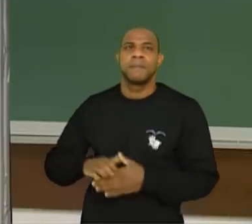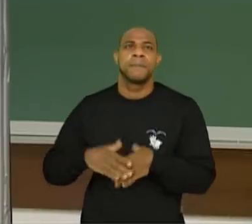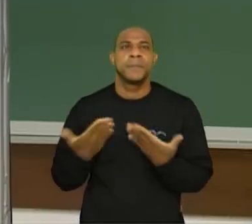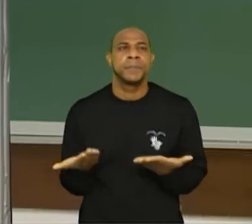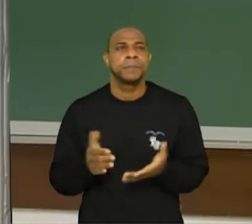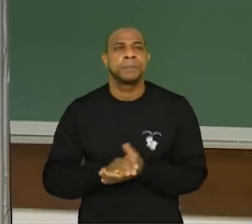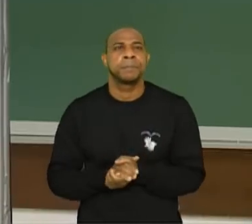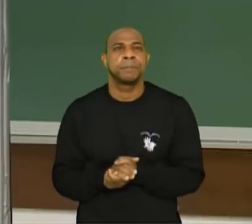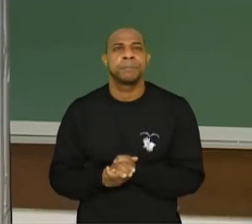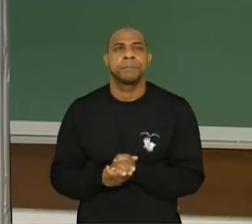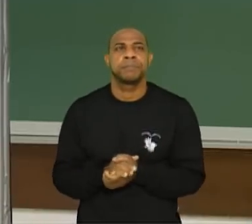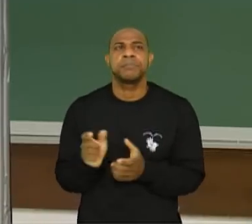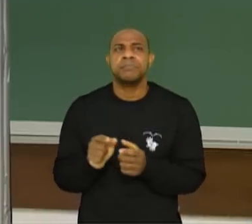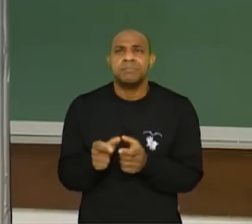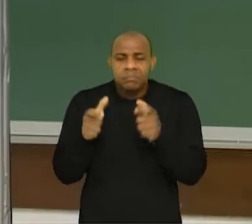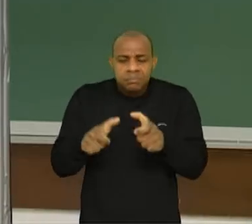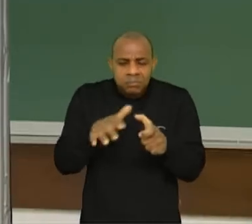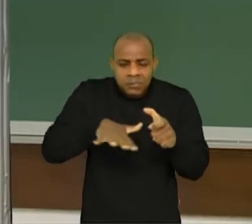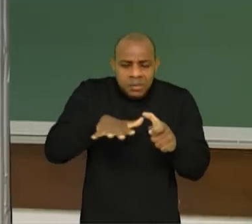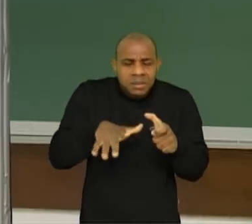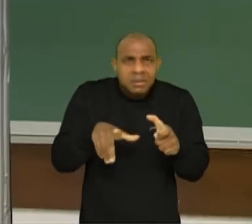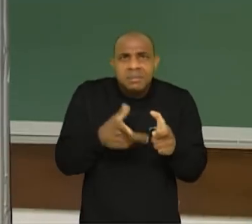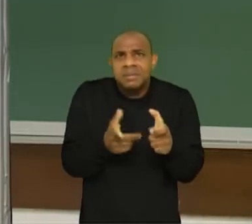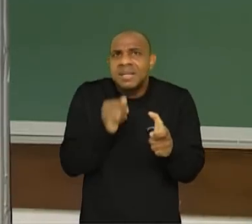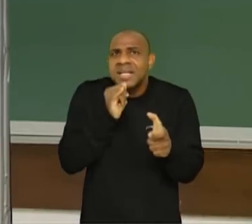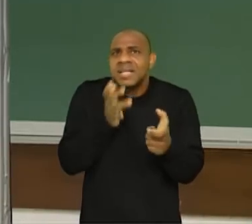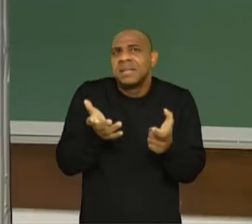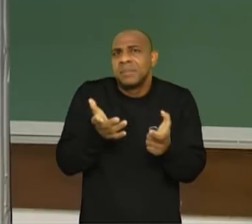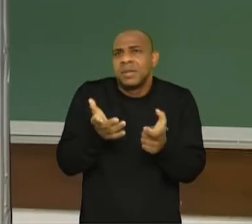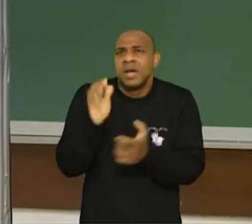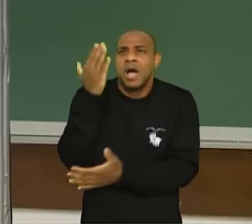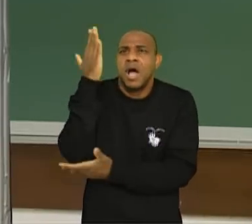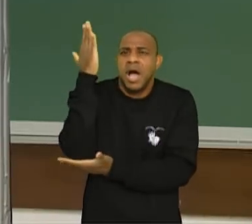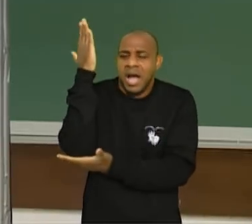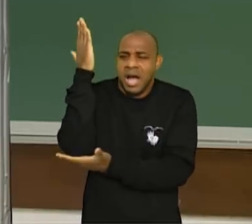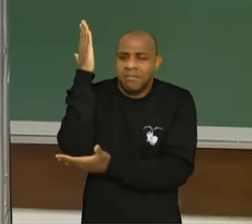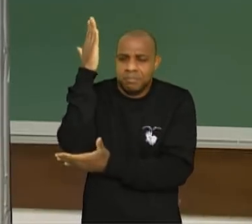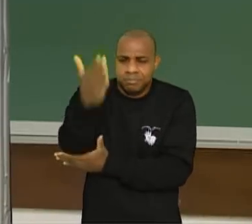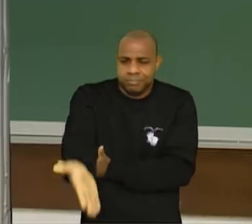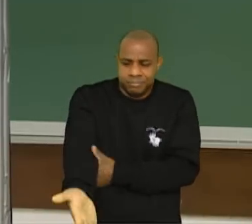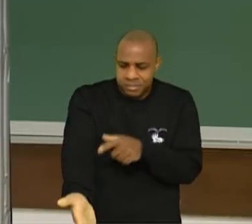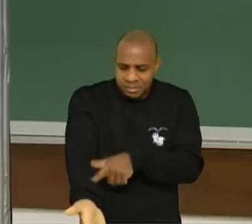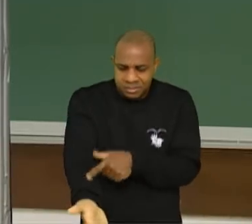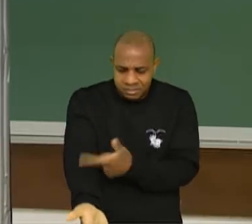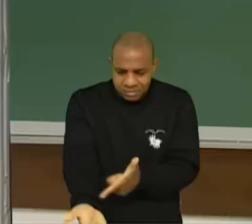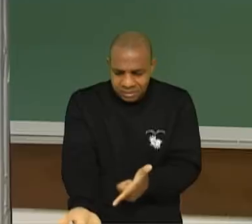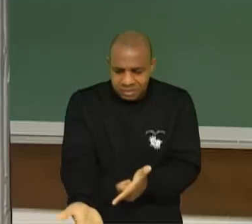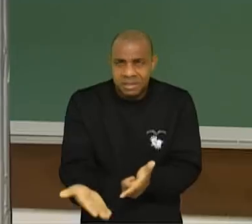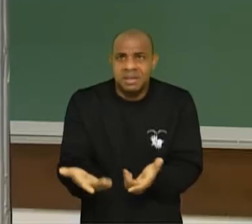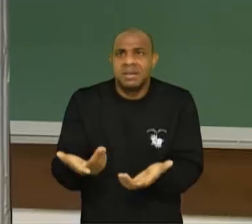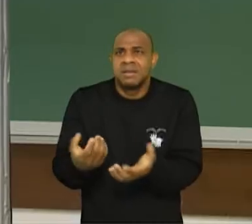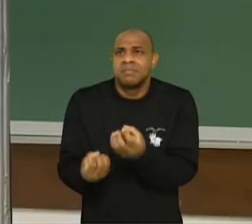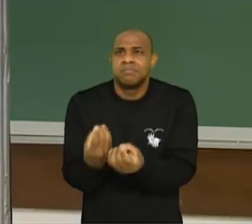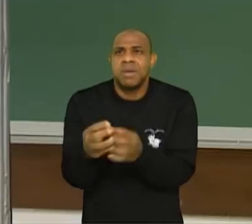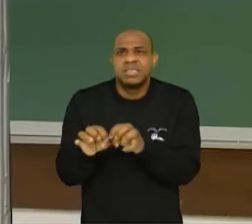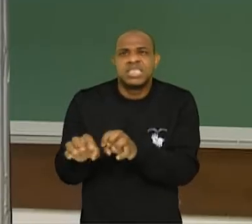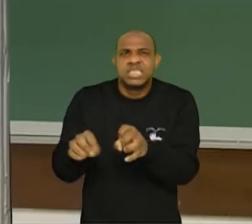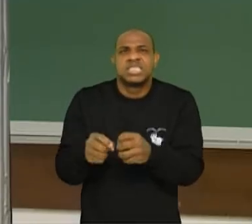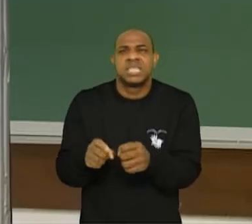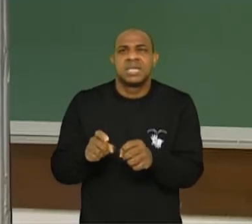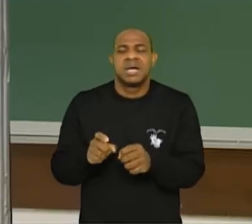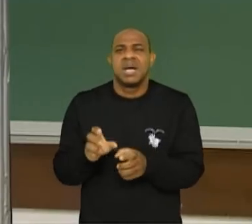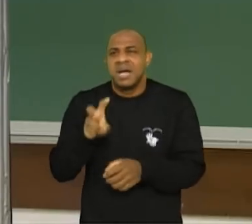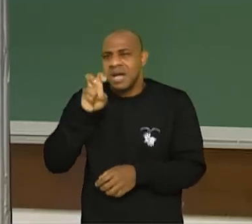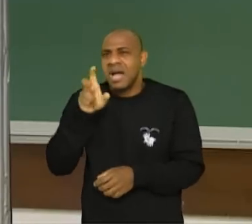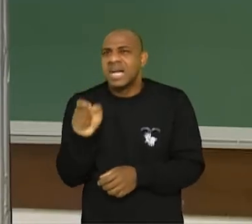um pedaço pequeno ali, um tronco de árvore caído, onde tem formigas, onde tem cupins, plantas, fungos e tudo mais, já